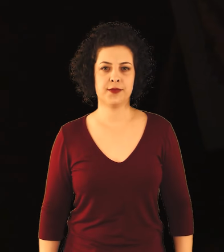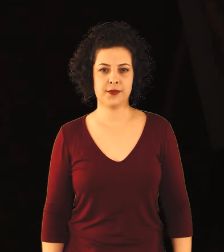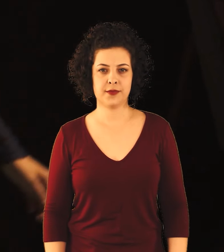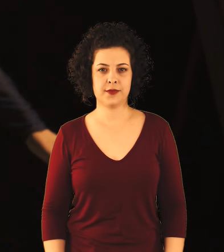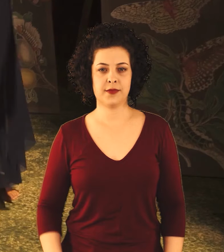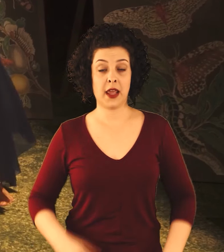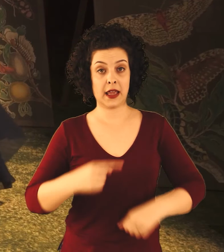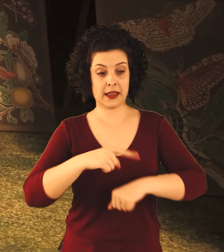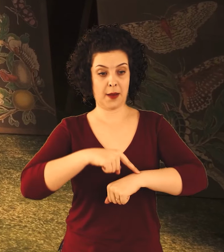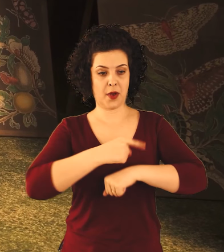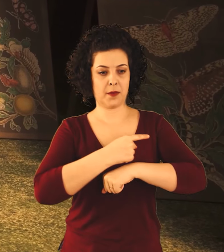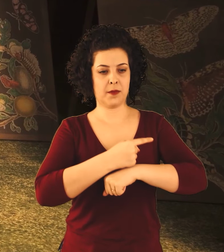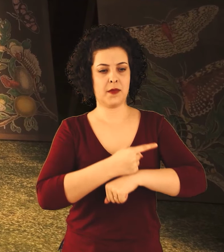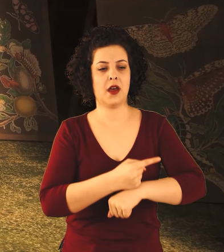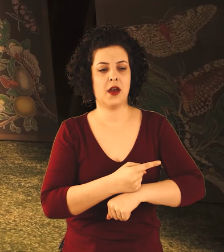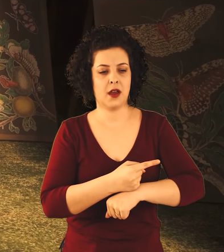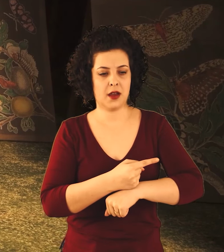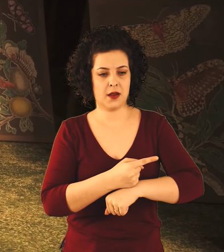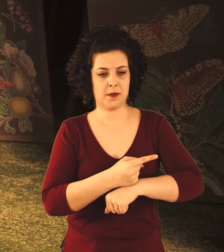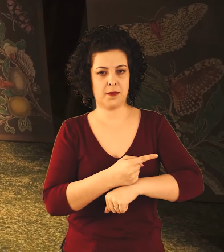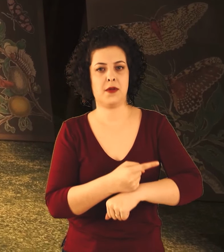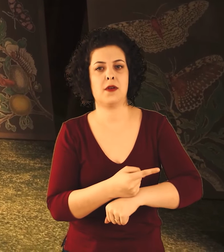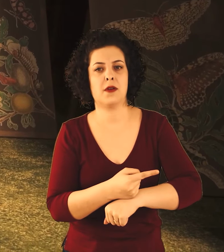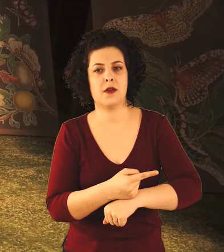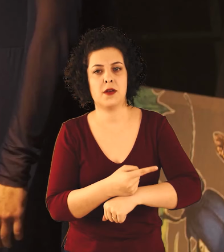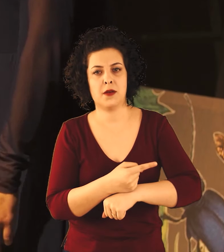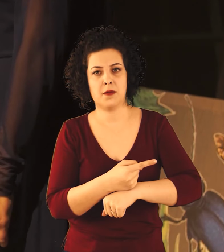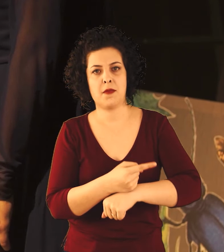Eu sou o tempo passando bem devagar.